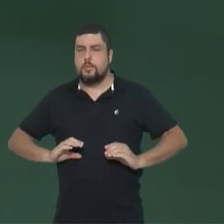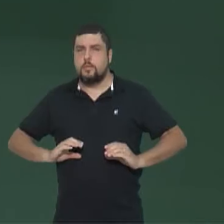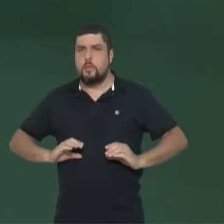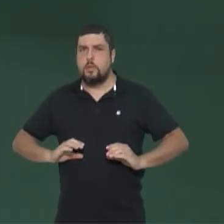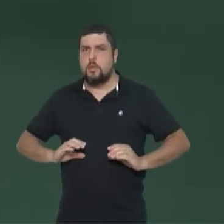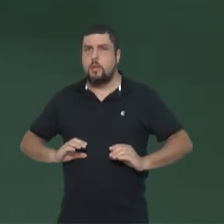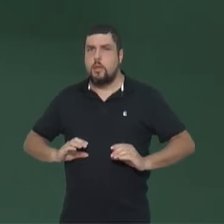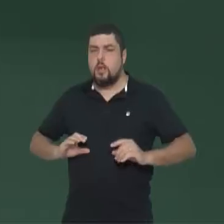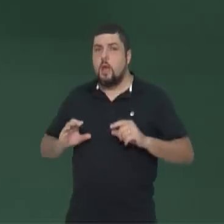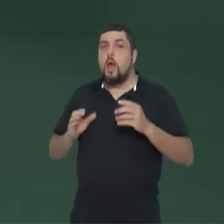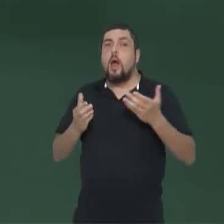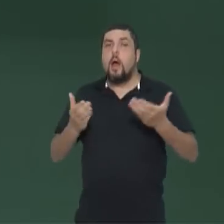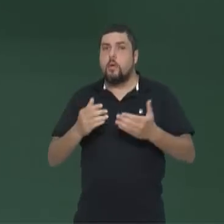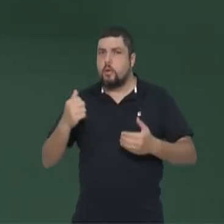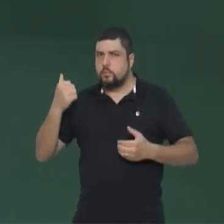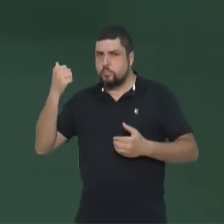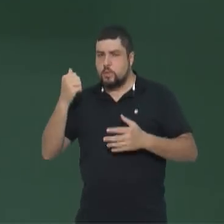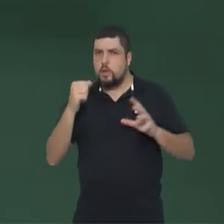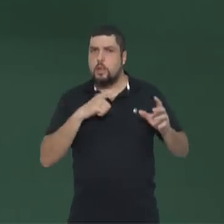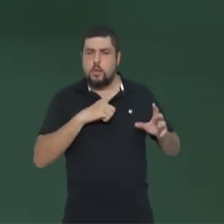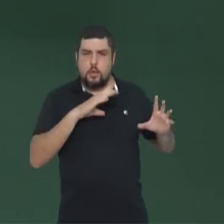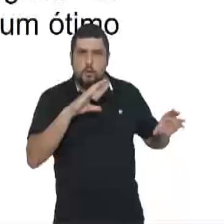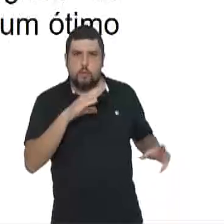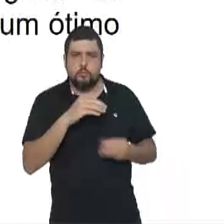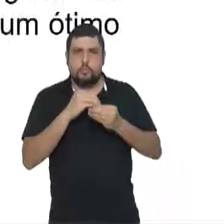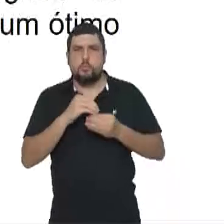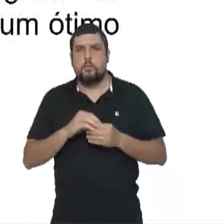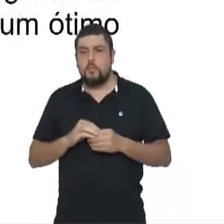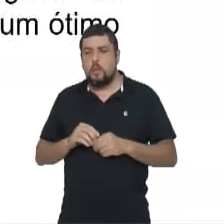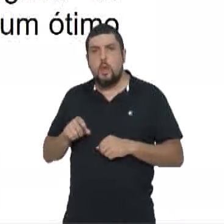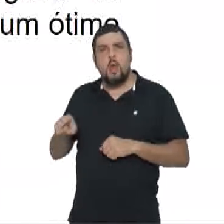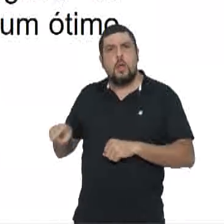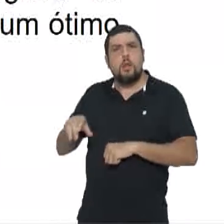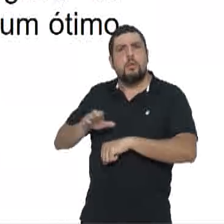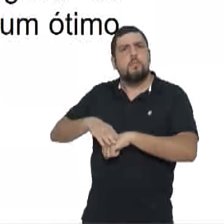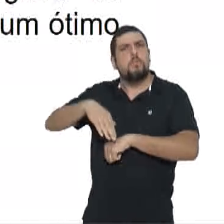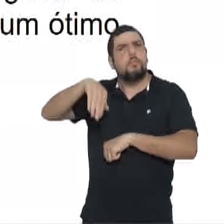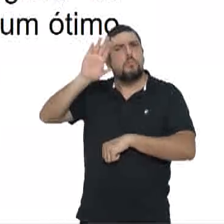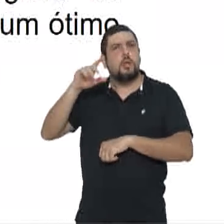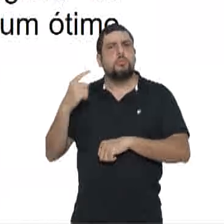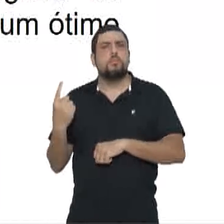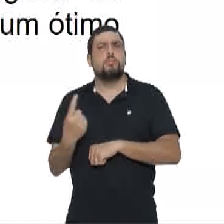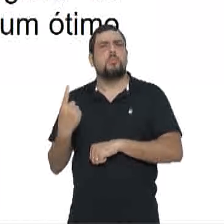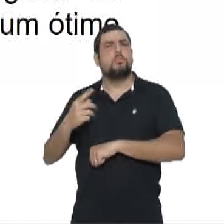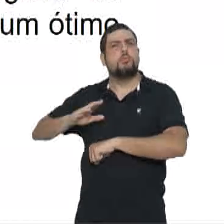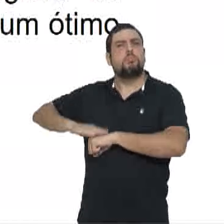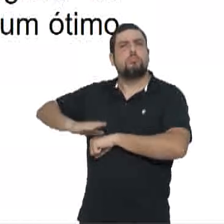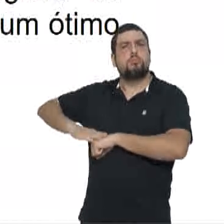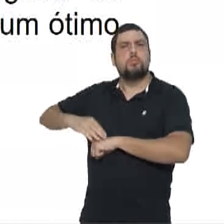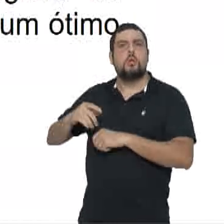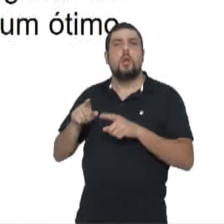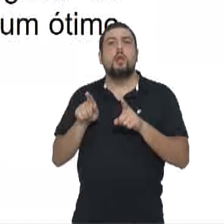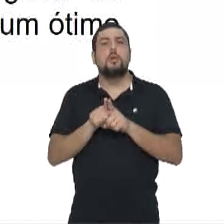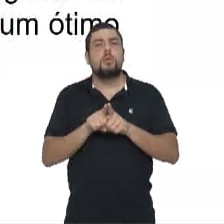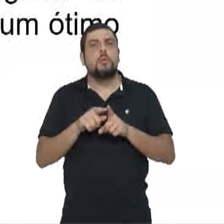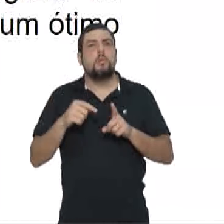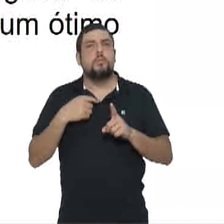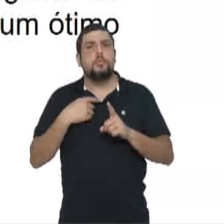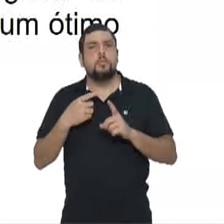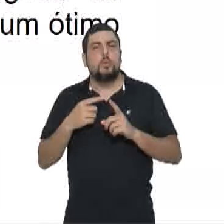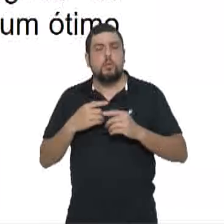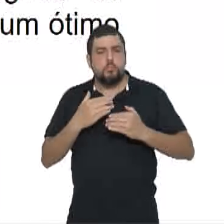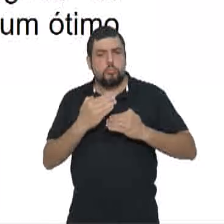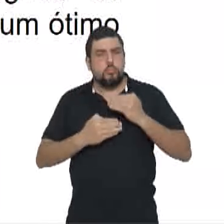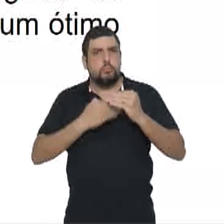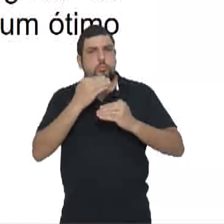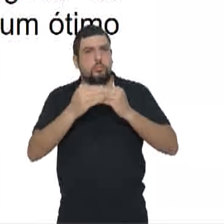não tinha naquele trecho, diz assim: ele está mais independente e confiante e desenvolveu um ótimo